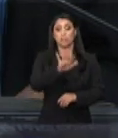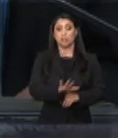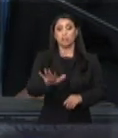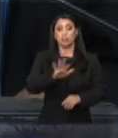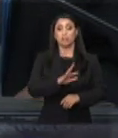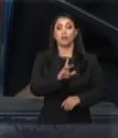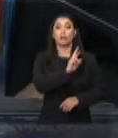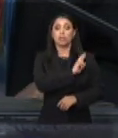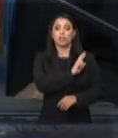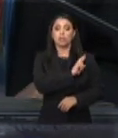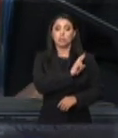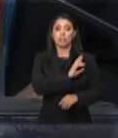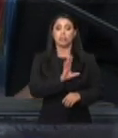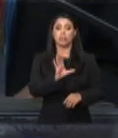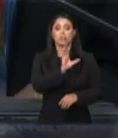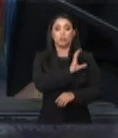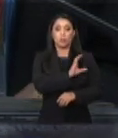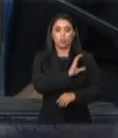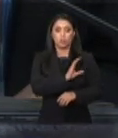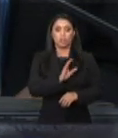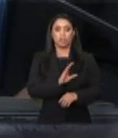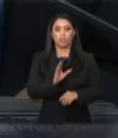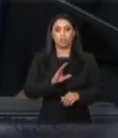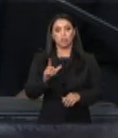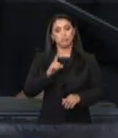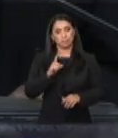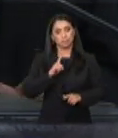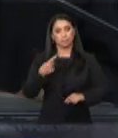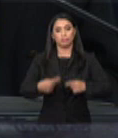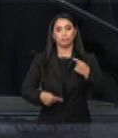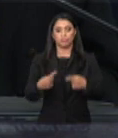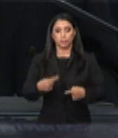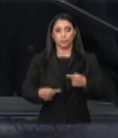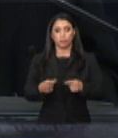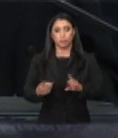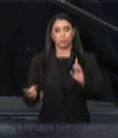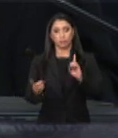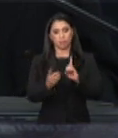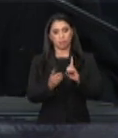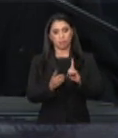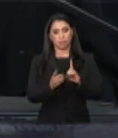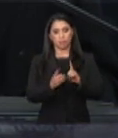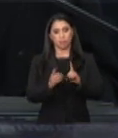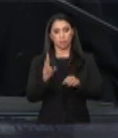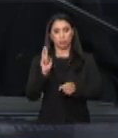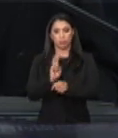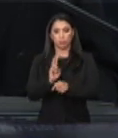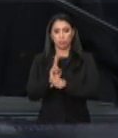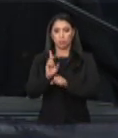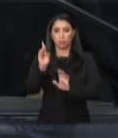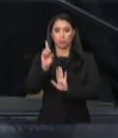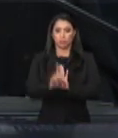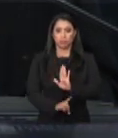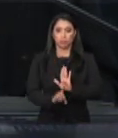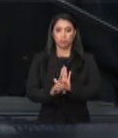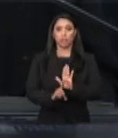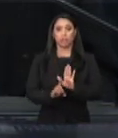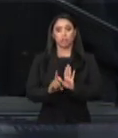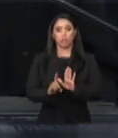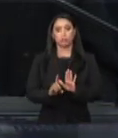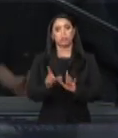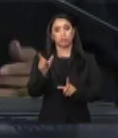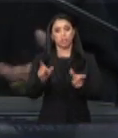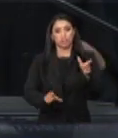responsável por coordenar e executar políticas públicas para atendimento e proteção dos direitos da população estação de